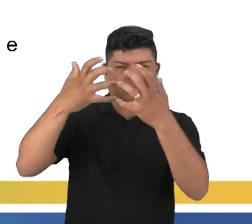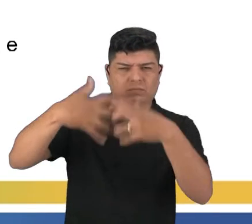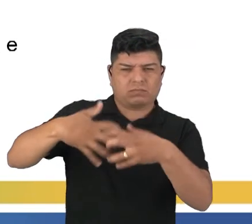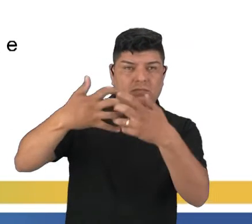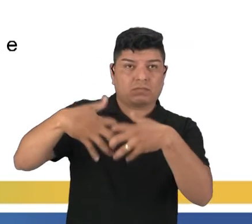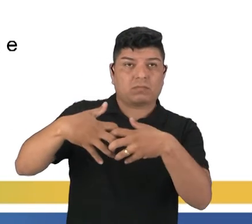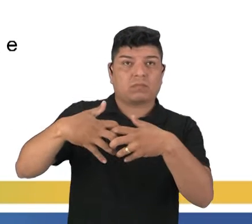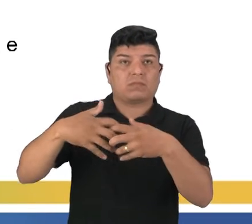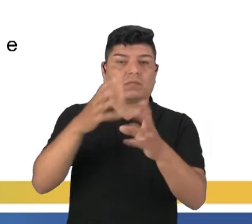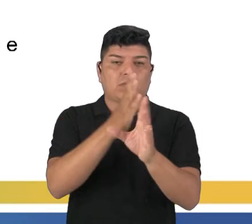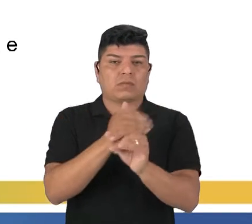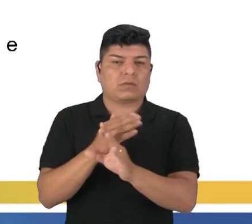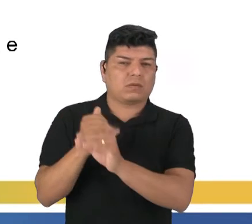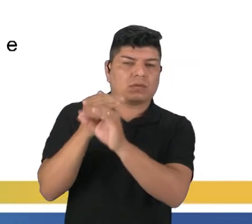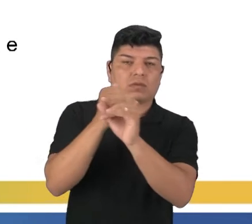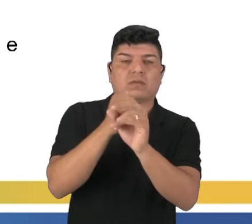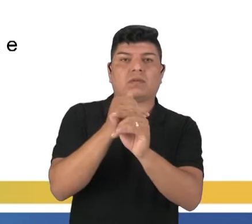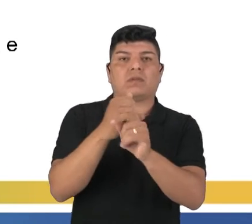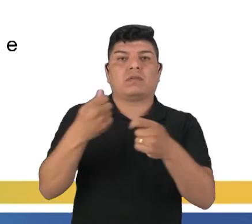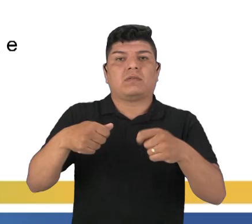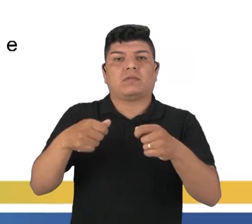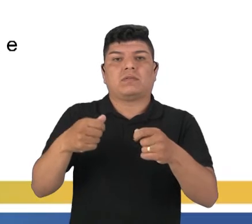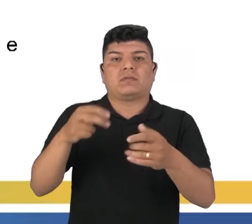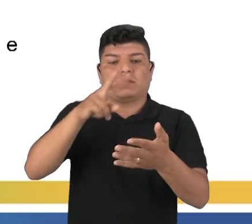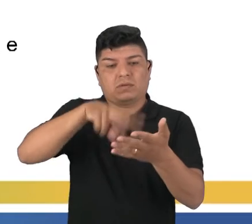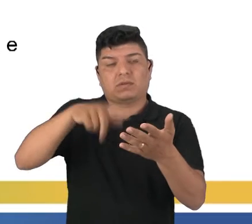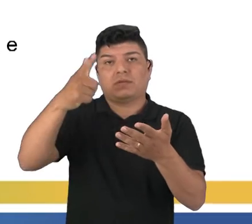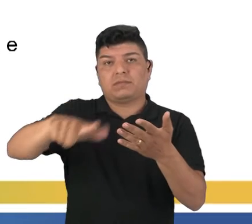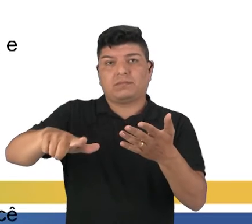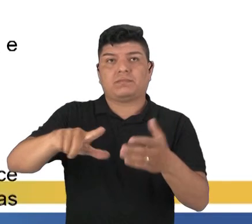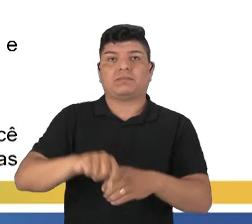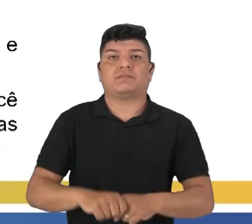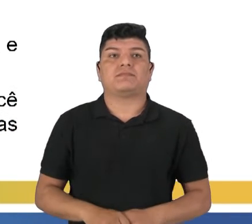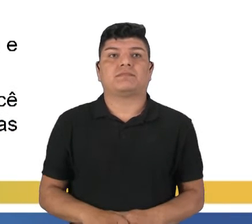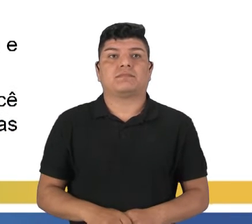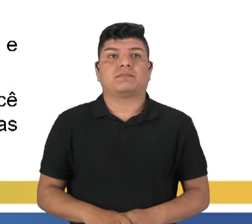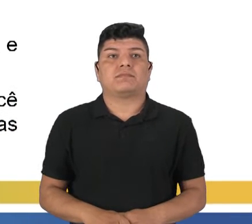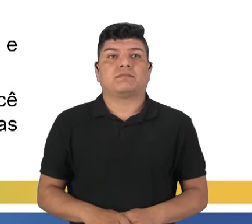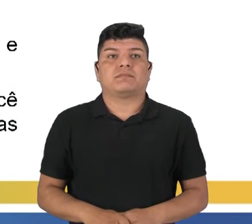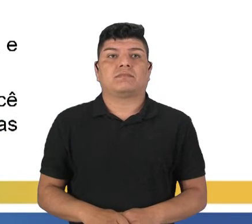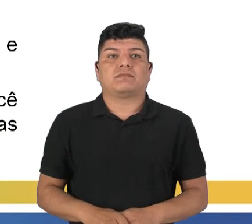perca e deva ler novamente, tá bom?